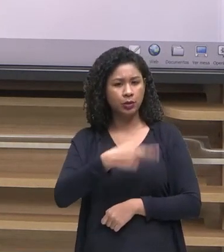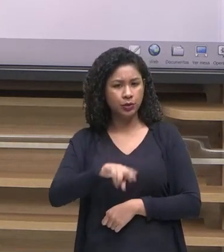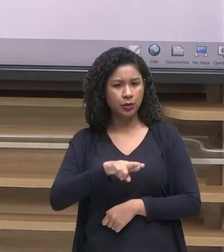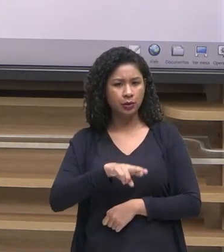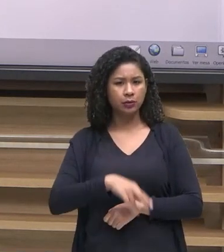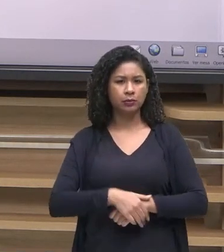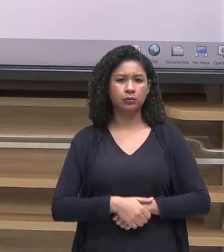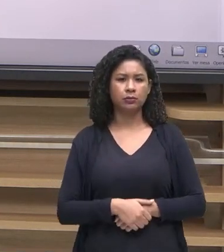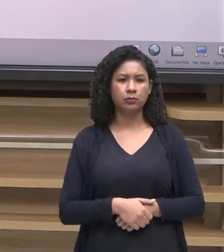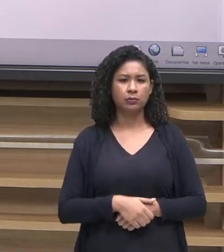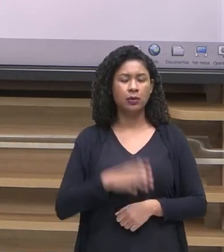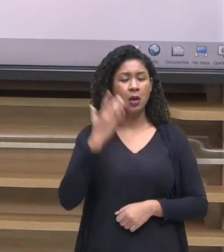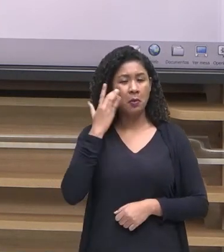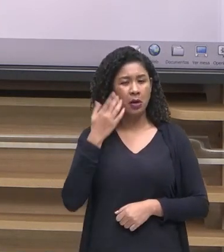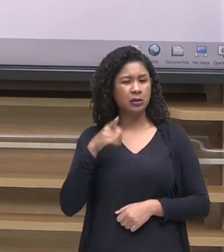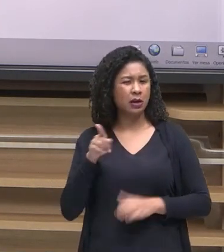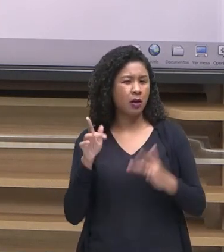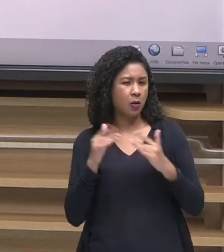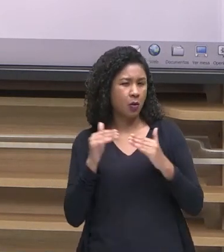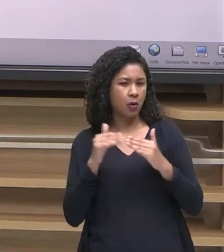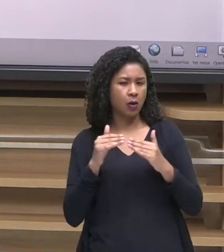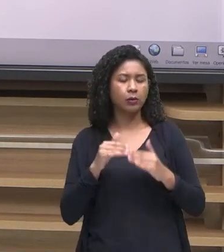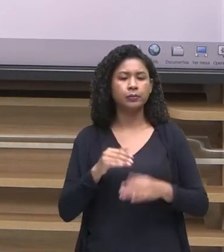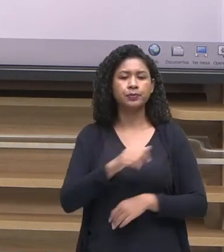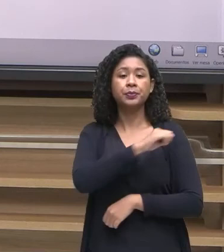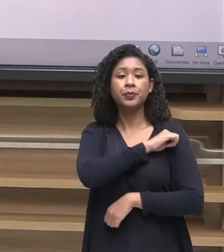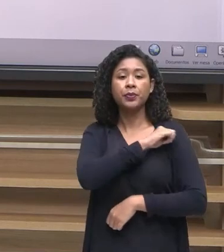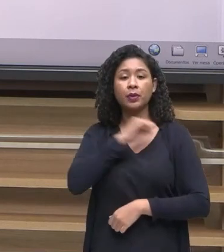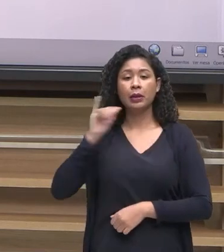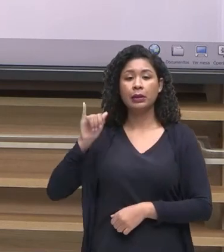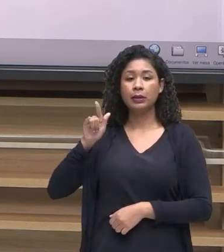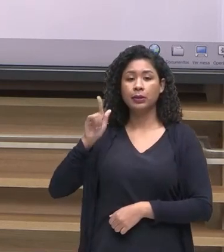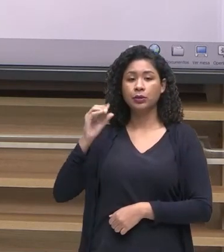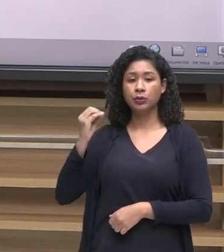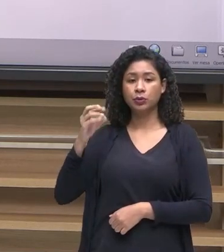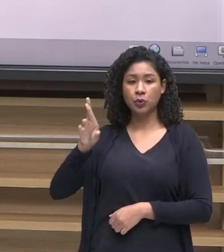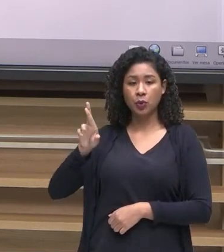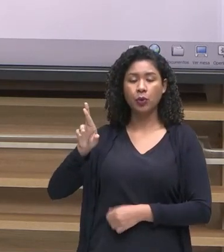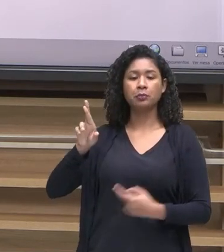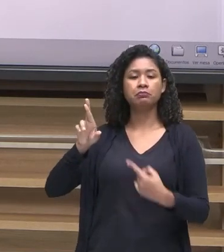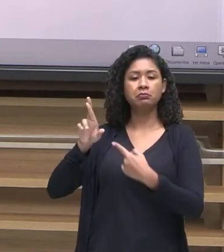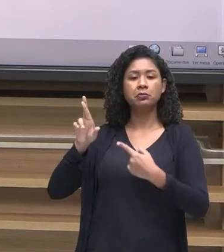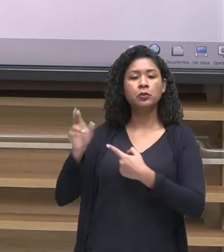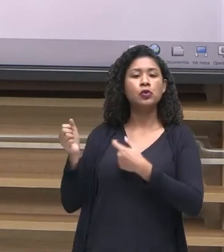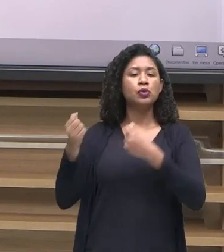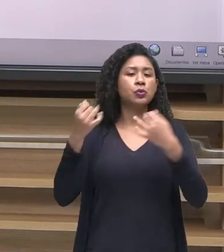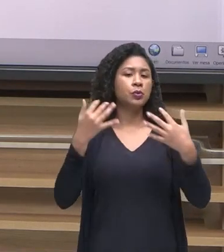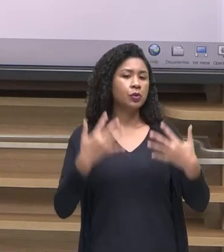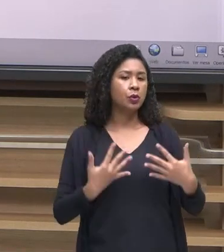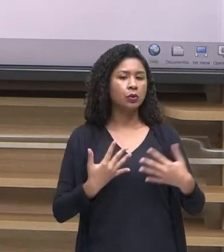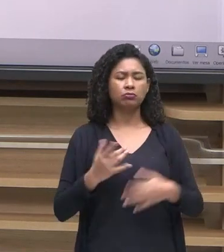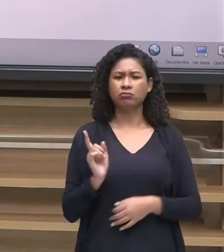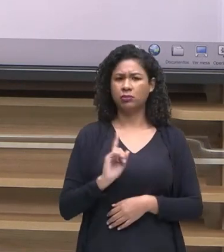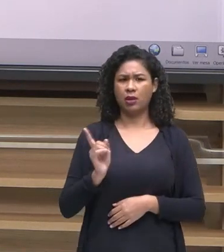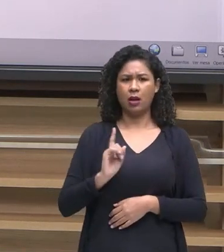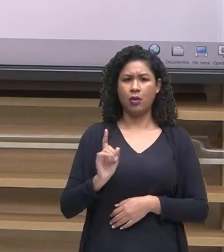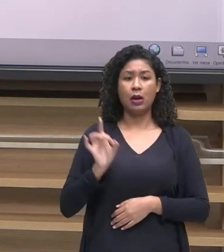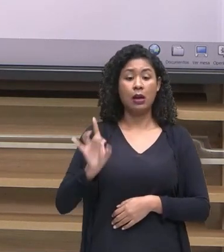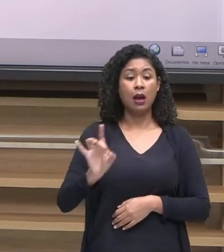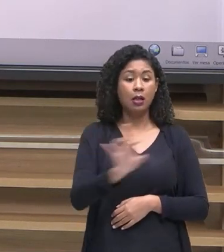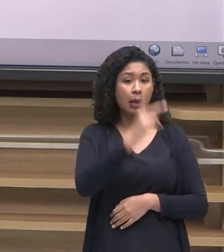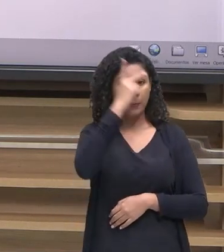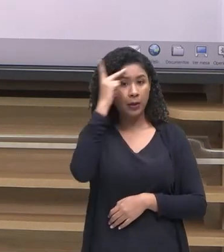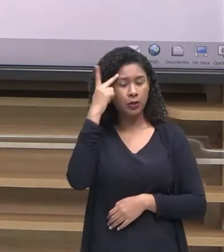Eu acho que parece que ela concorda. O Igor da Silva diz assim: não, porque cada pessoa tem um jeito de